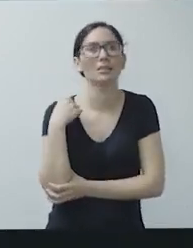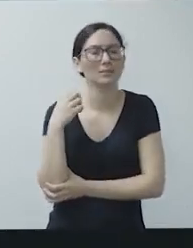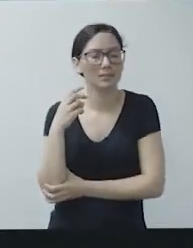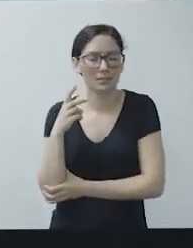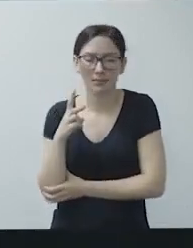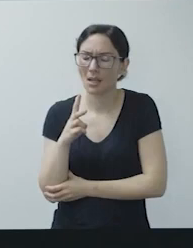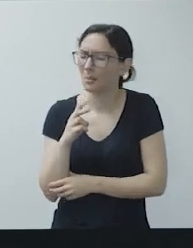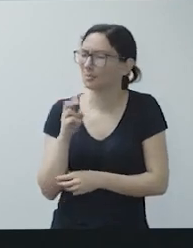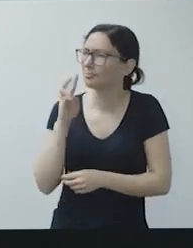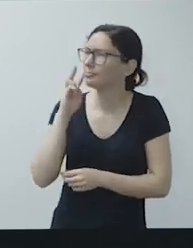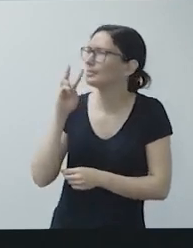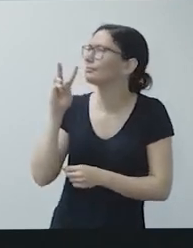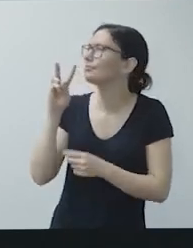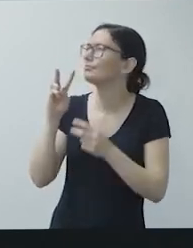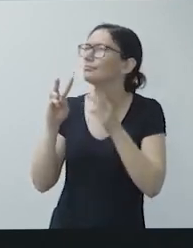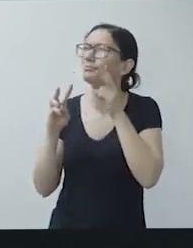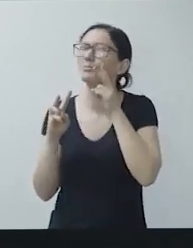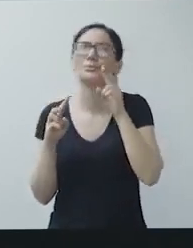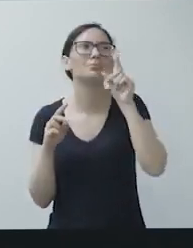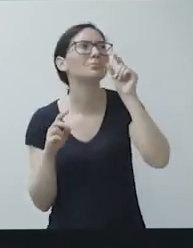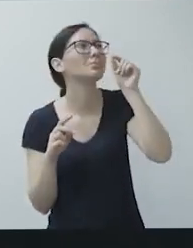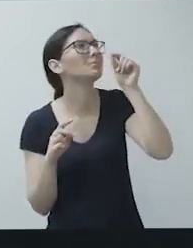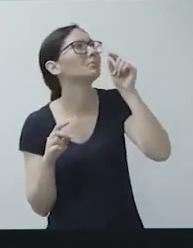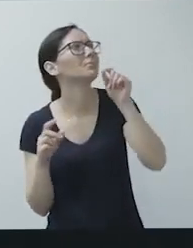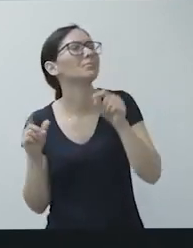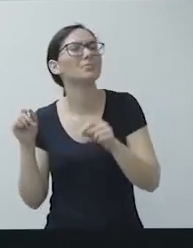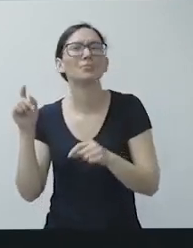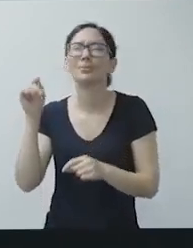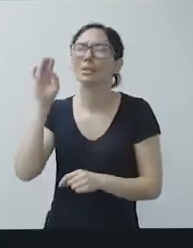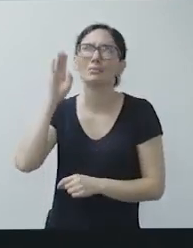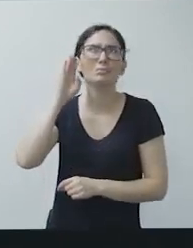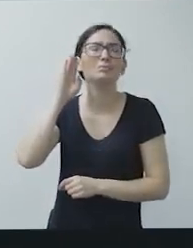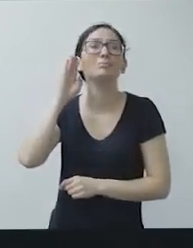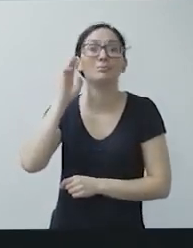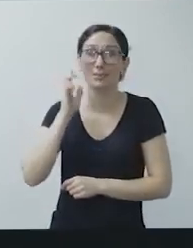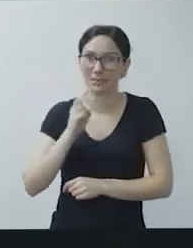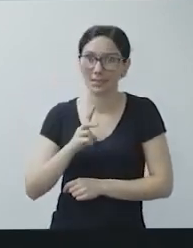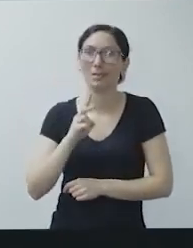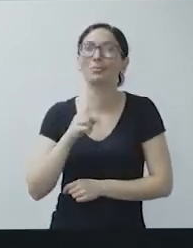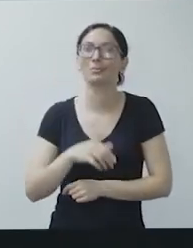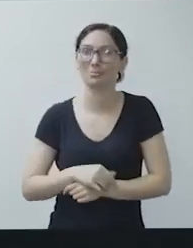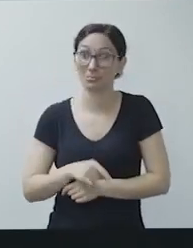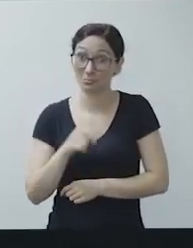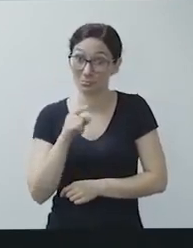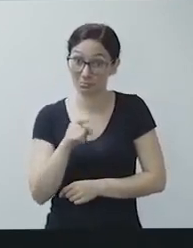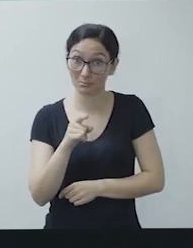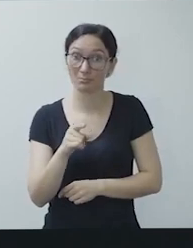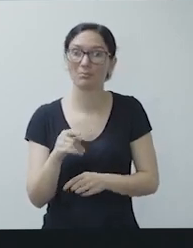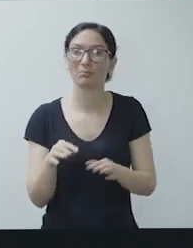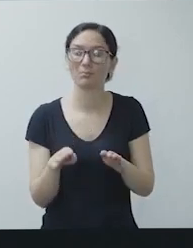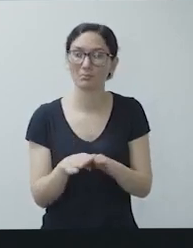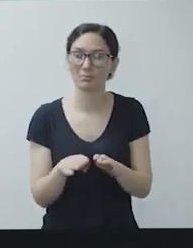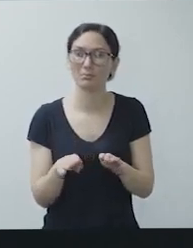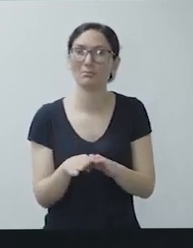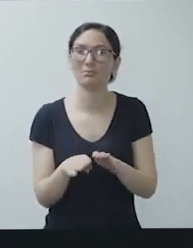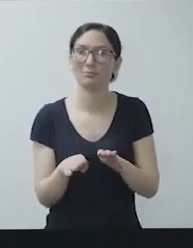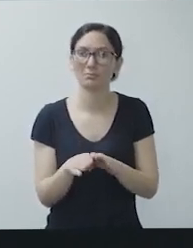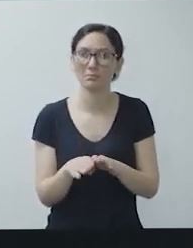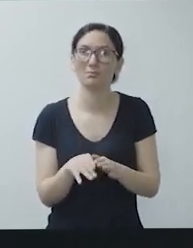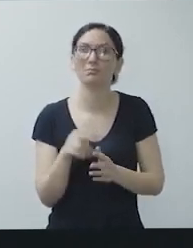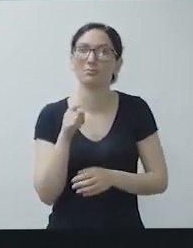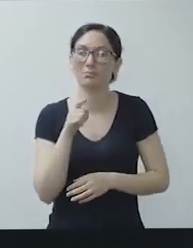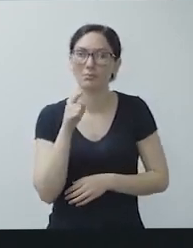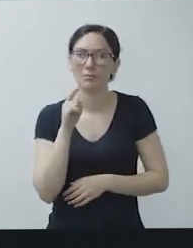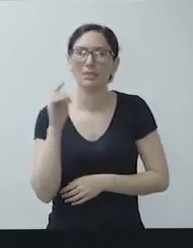sempre vejo os bem-te-vis e também escuto o som deles. Eu vou deixar esse desafio com vocês, de observarem aí